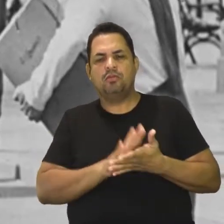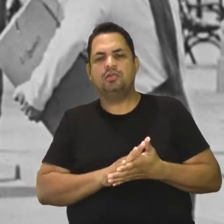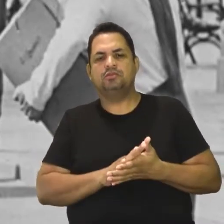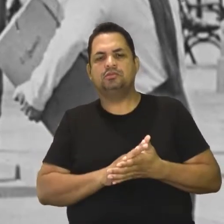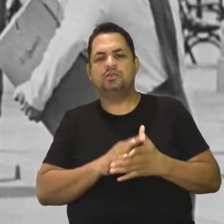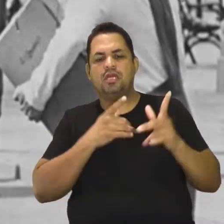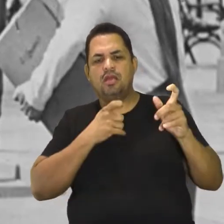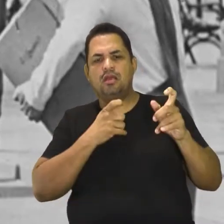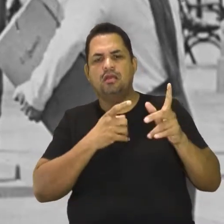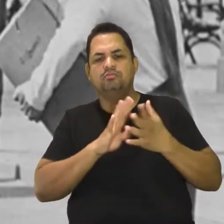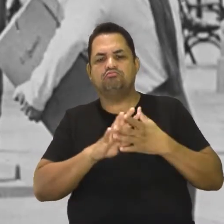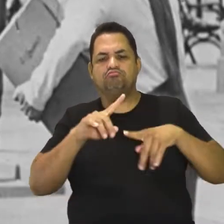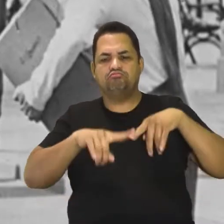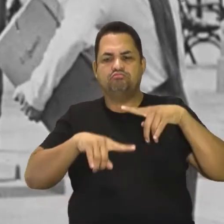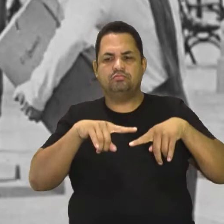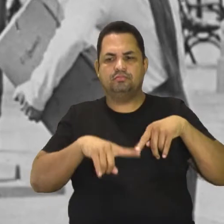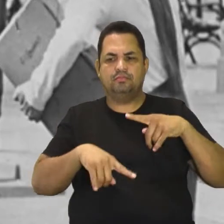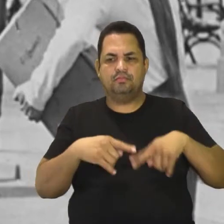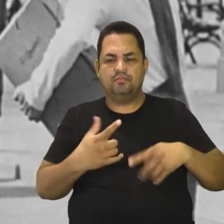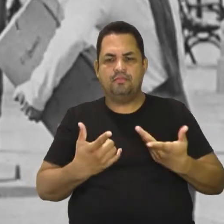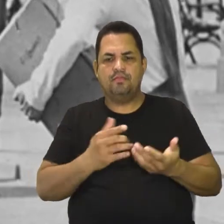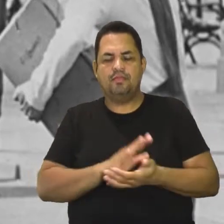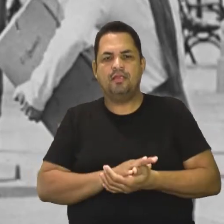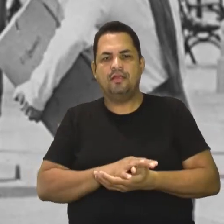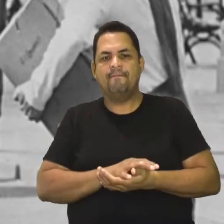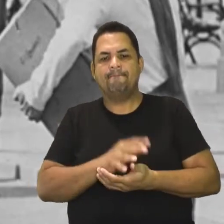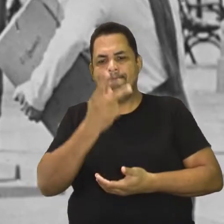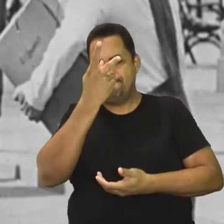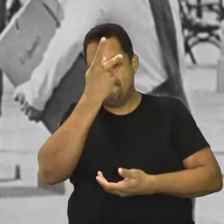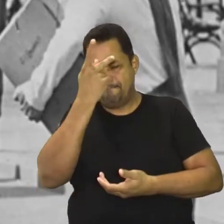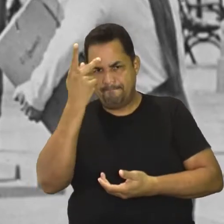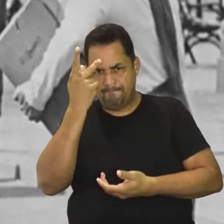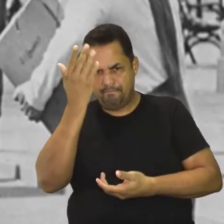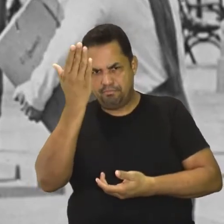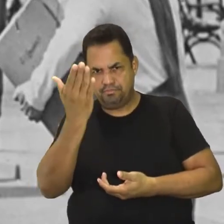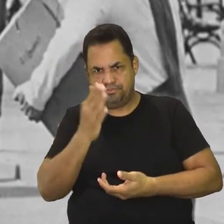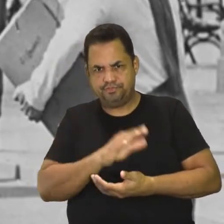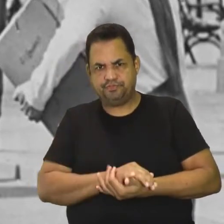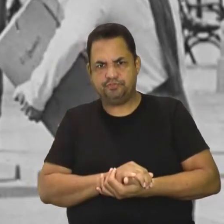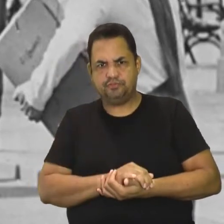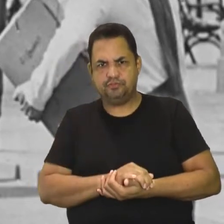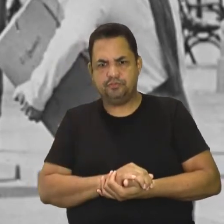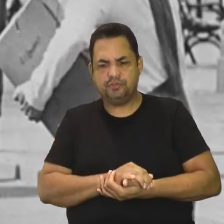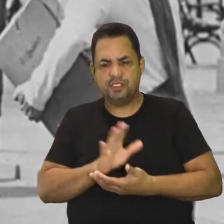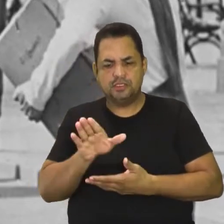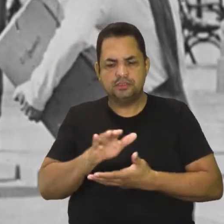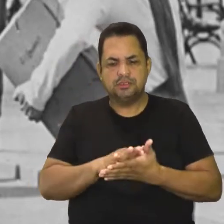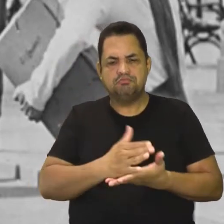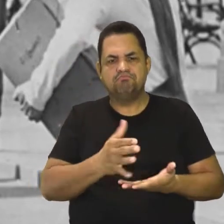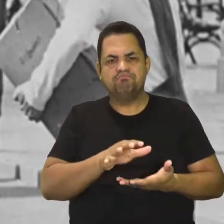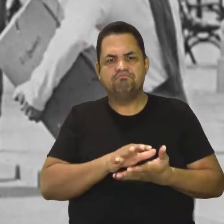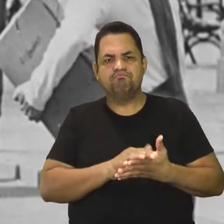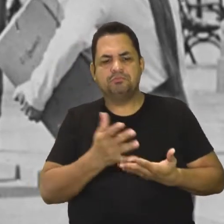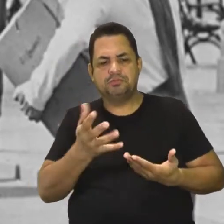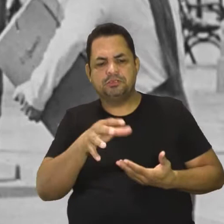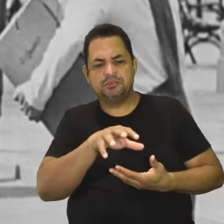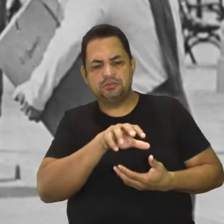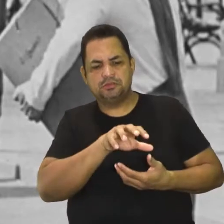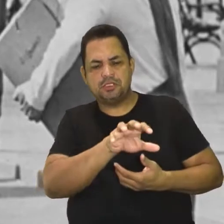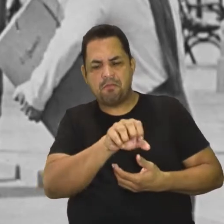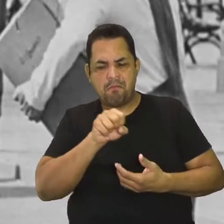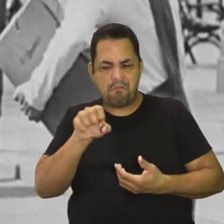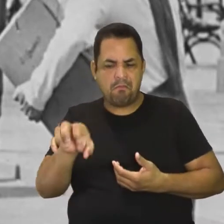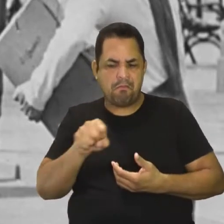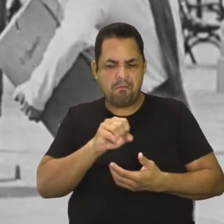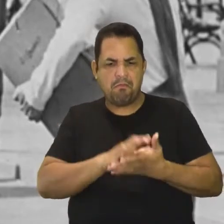muito mais aparelhamento. As pessoas são pegas na calada da noite, as pessoas são pegas em frente dos seus